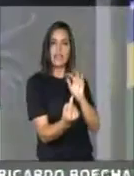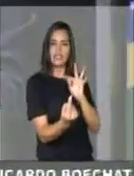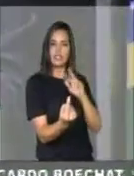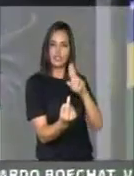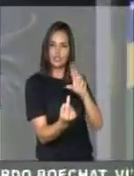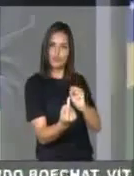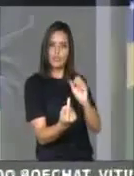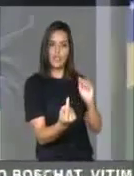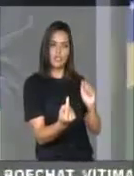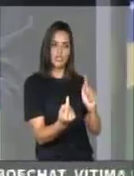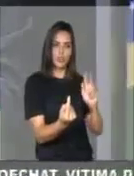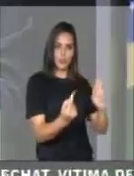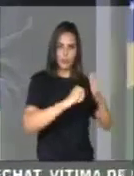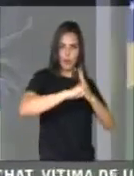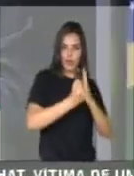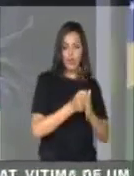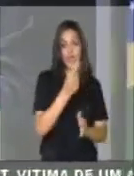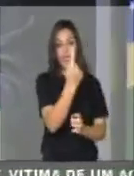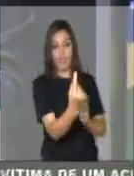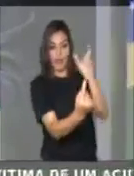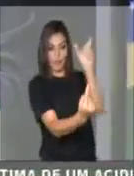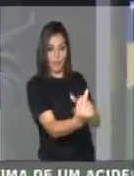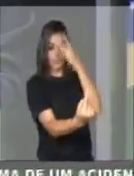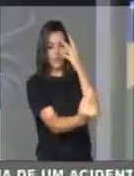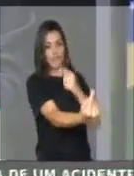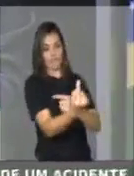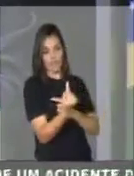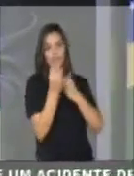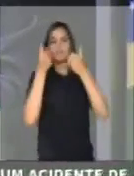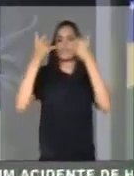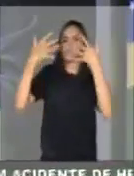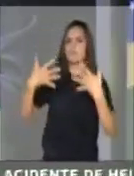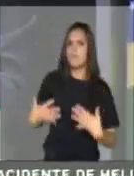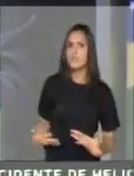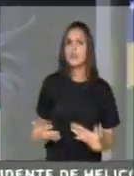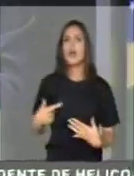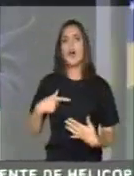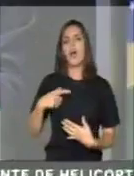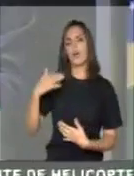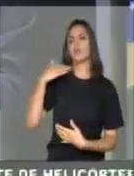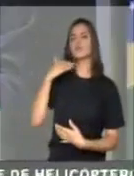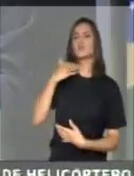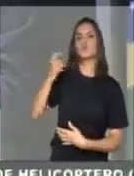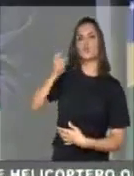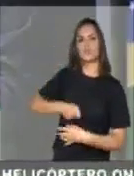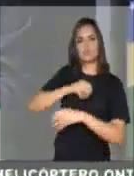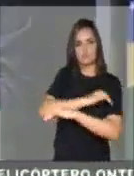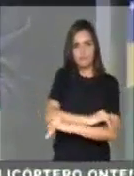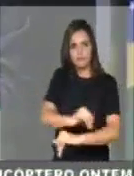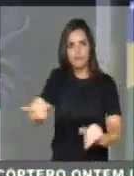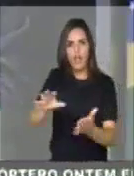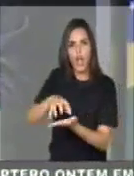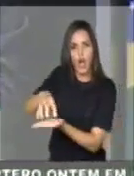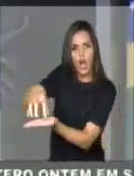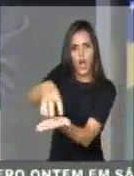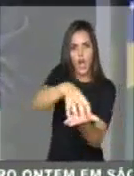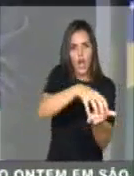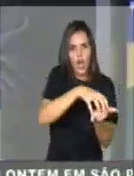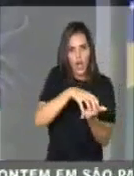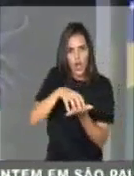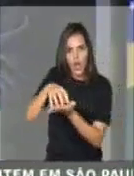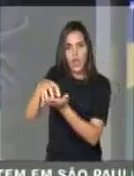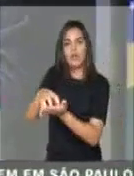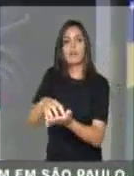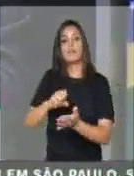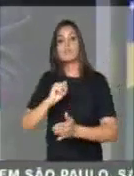AGU pleiteou o bloqueio para que possa contestar tal pleito. O juiz comunica a todos os órgãos, a entidade fiscalizadora,